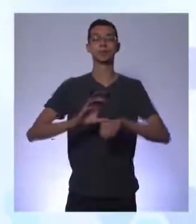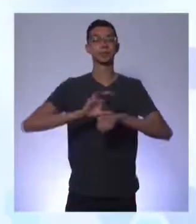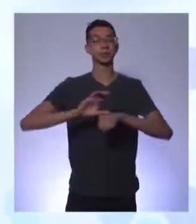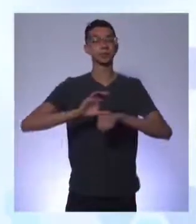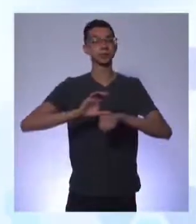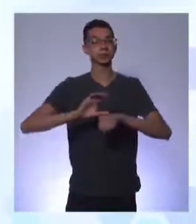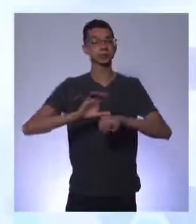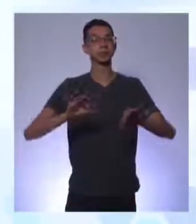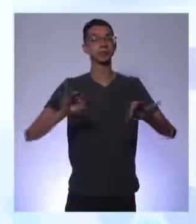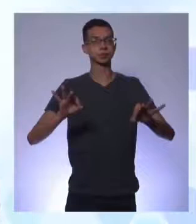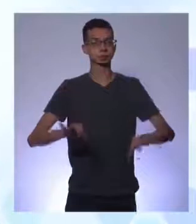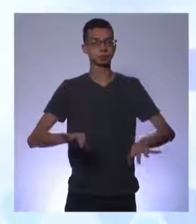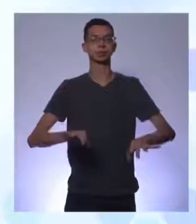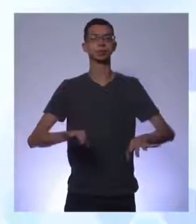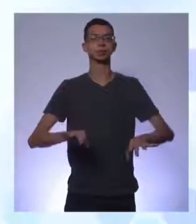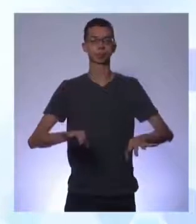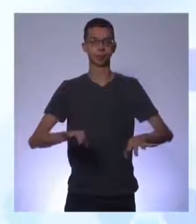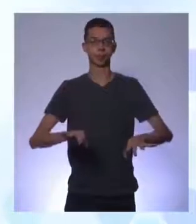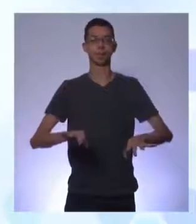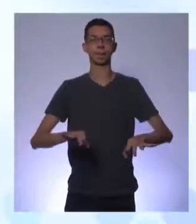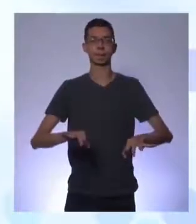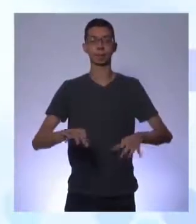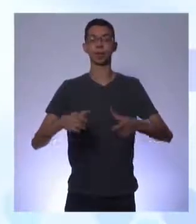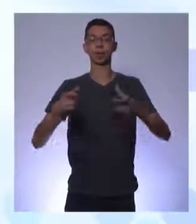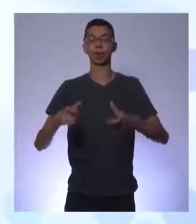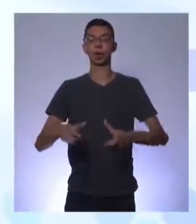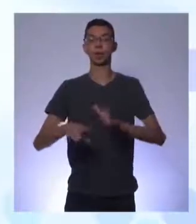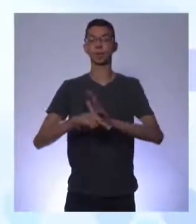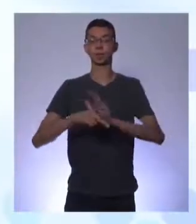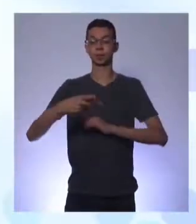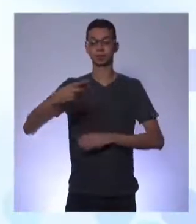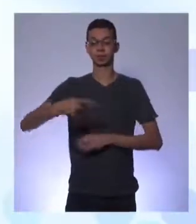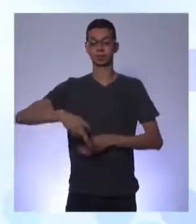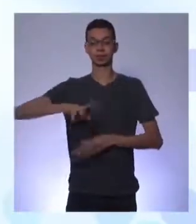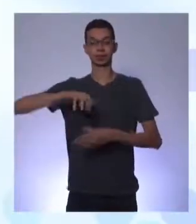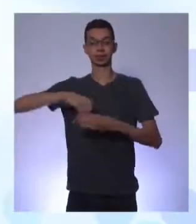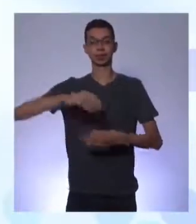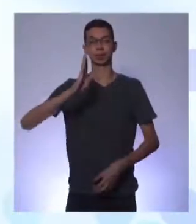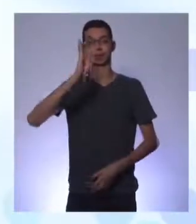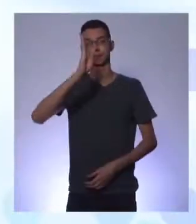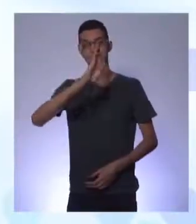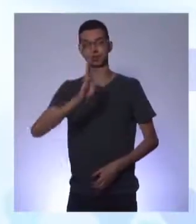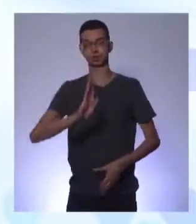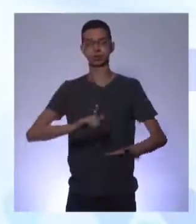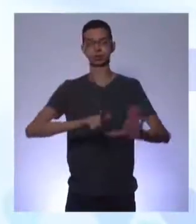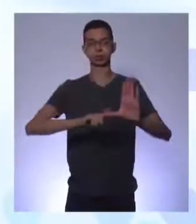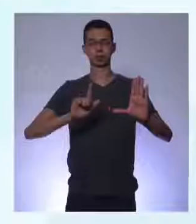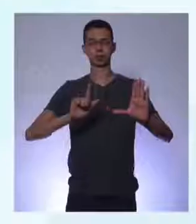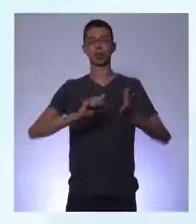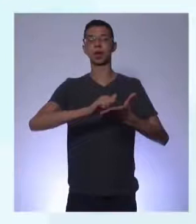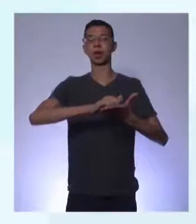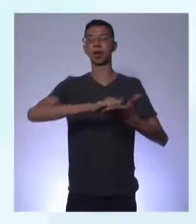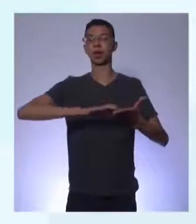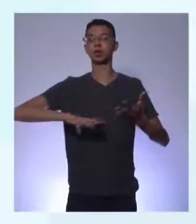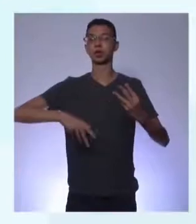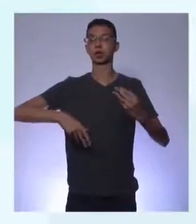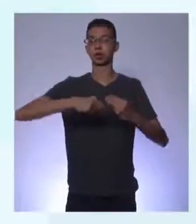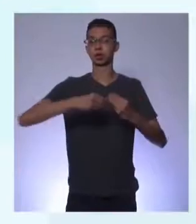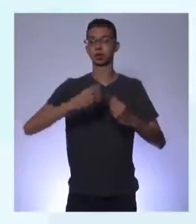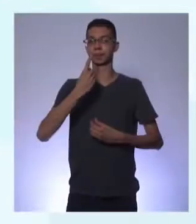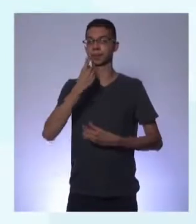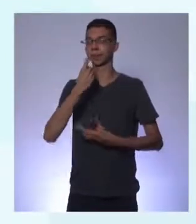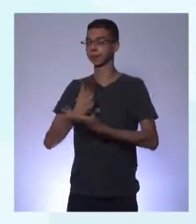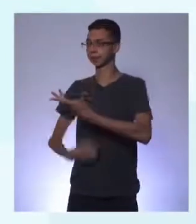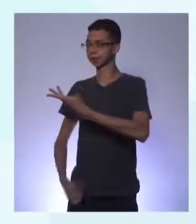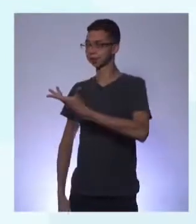constitucionais dentro do território brasileiro com a independência. Atividades complementares, na tela fica